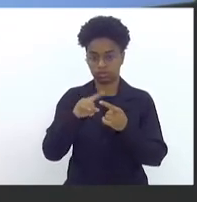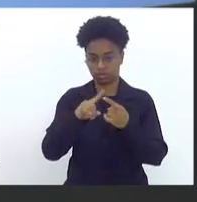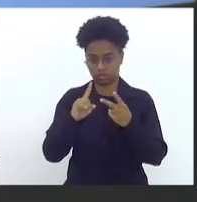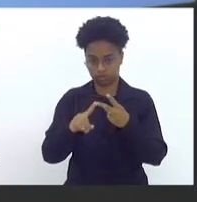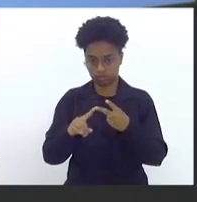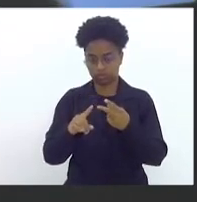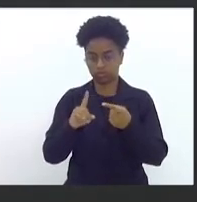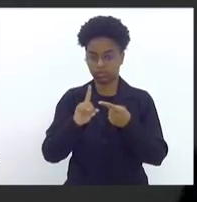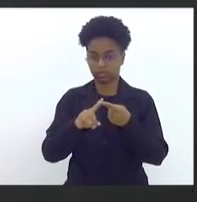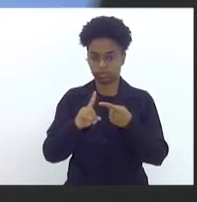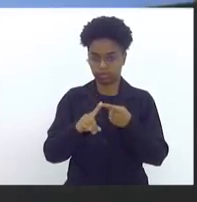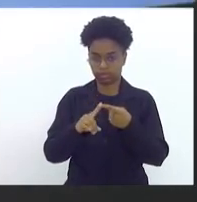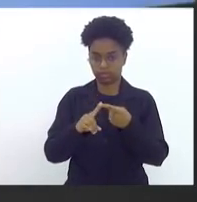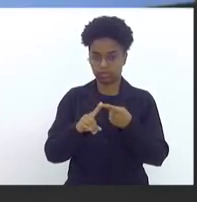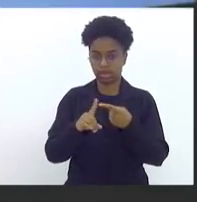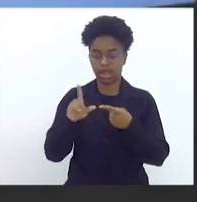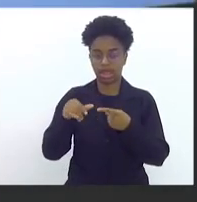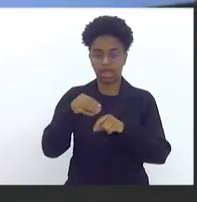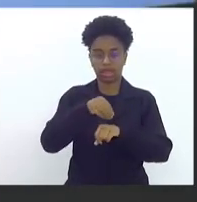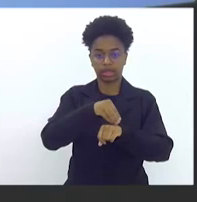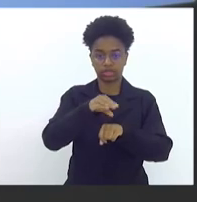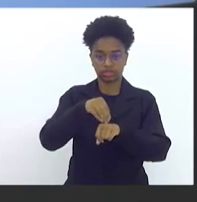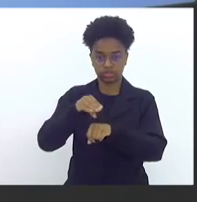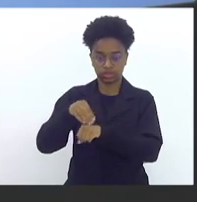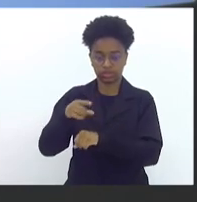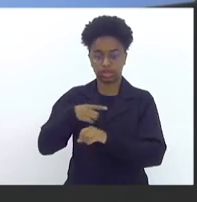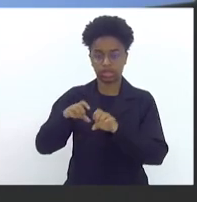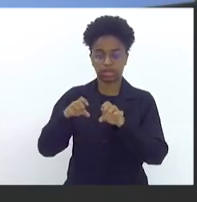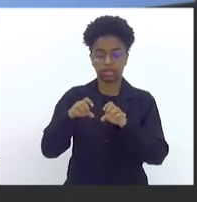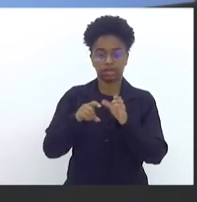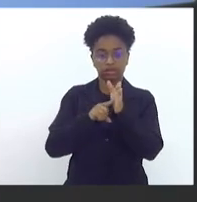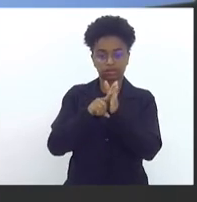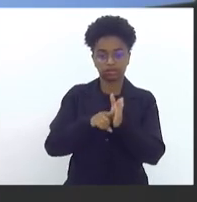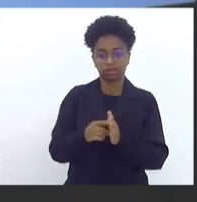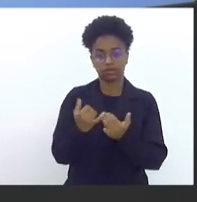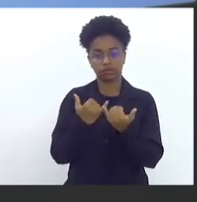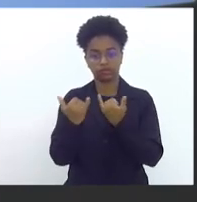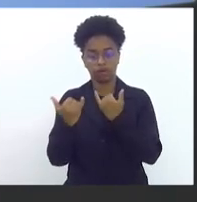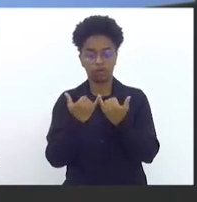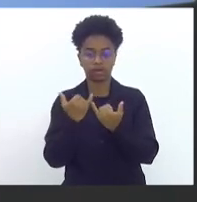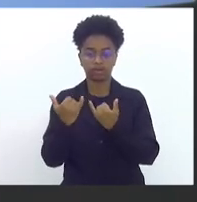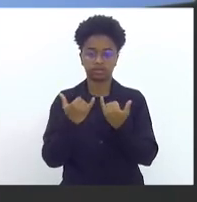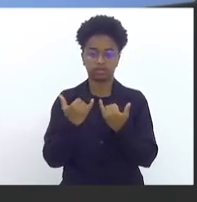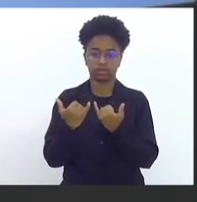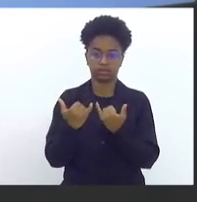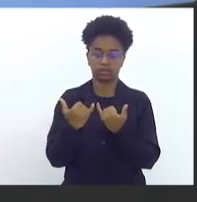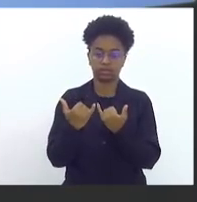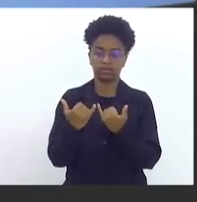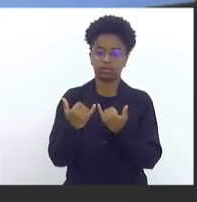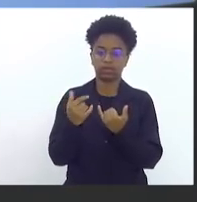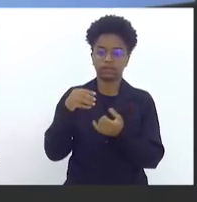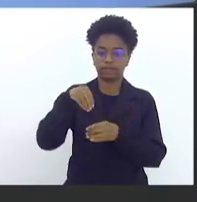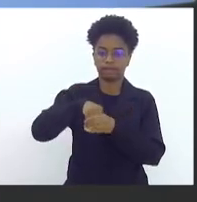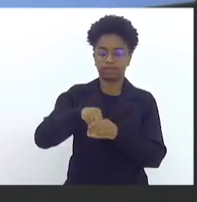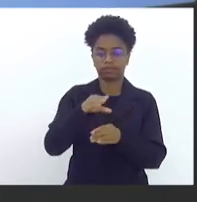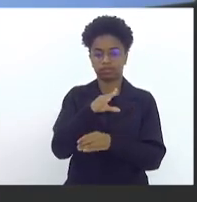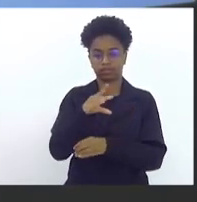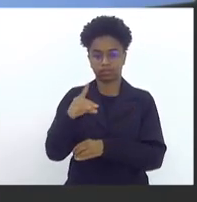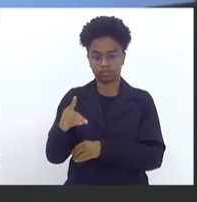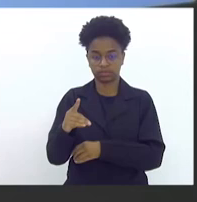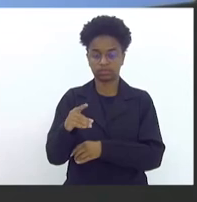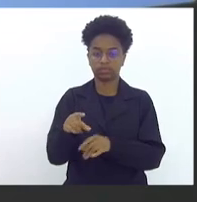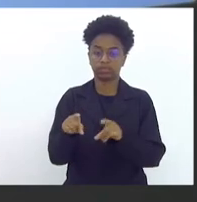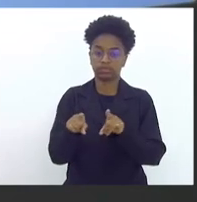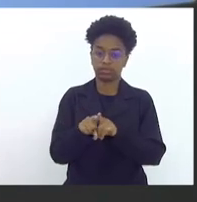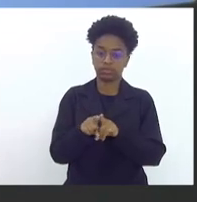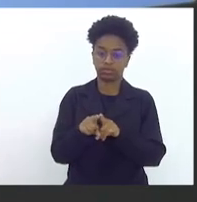desenvolver indicadores essa estatística esses dados essas informações não tem esse órgão Estadual de coordenação né a gente precisa desse